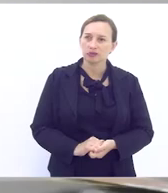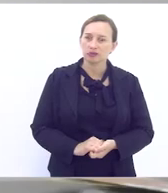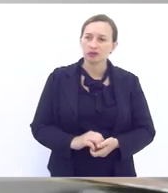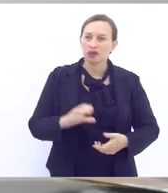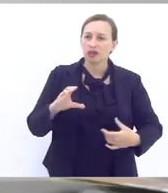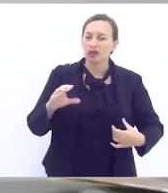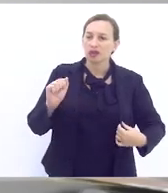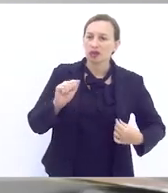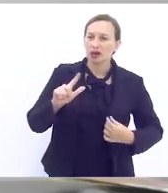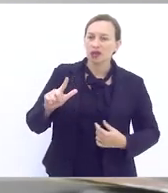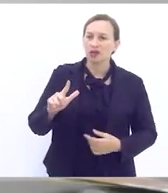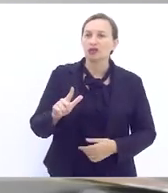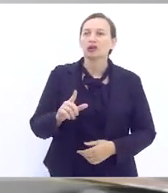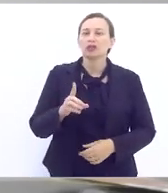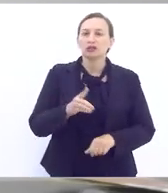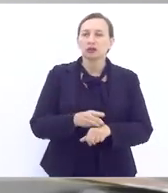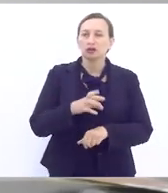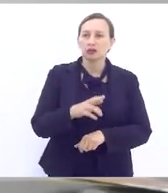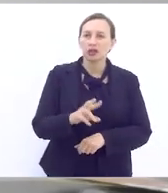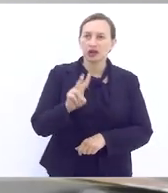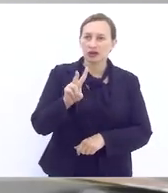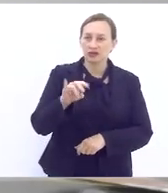Doutora Viviane